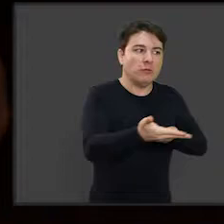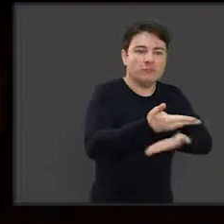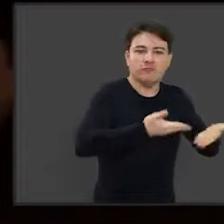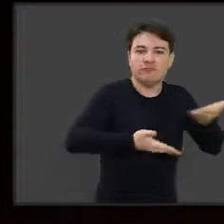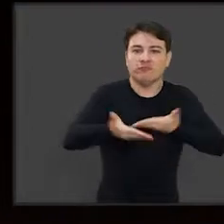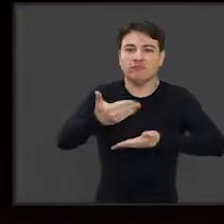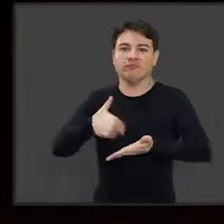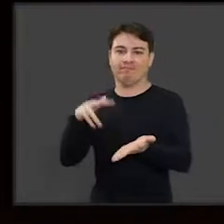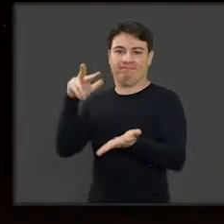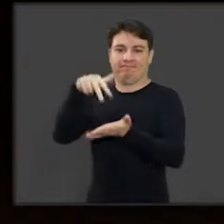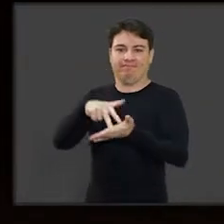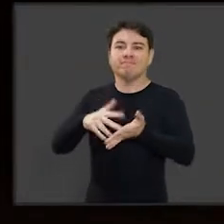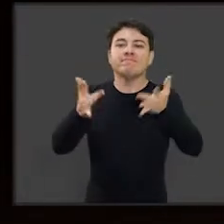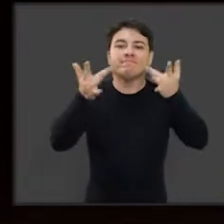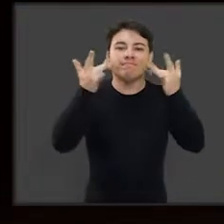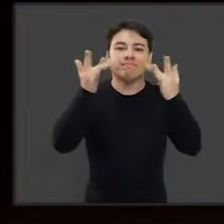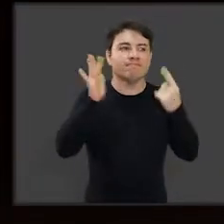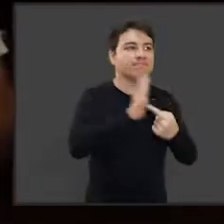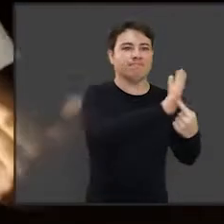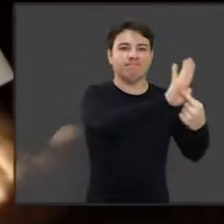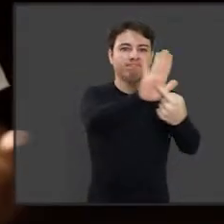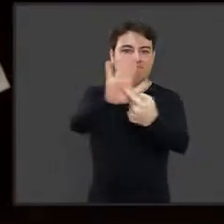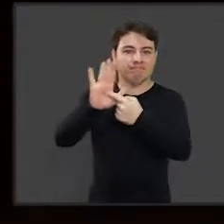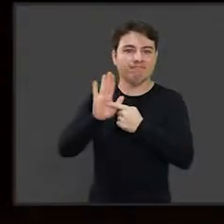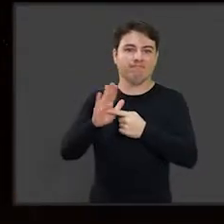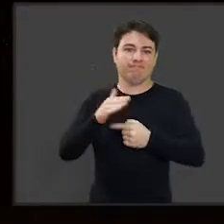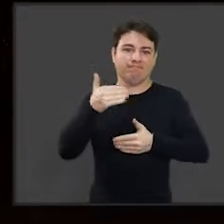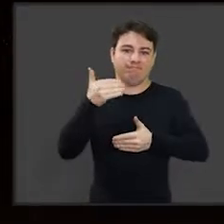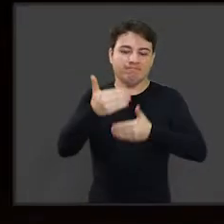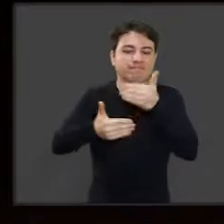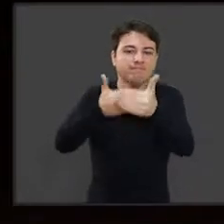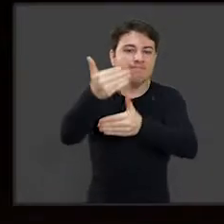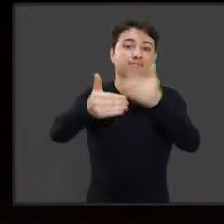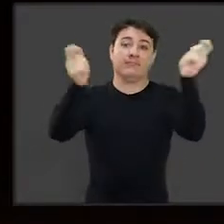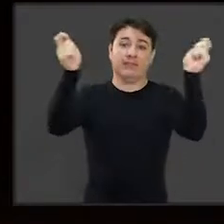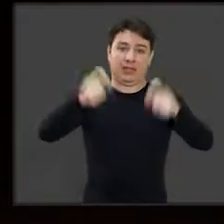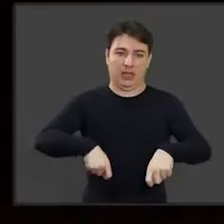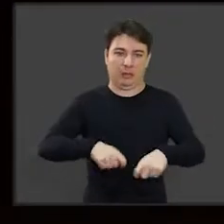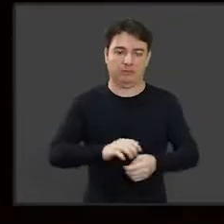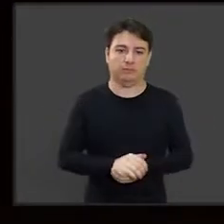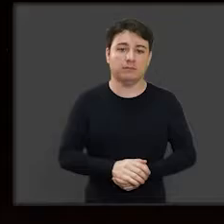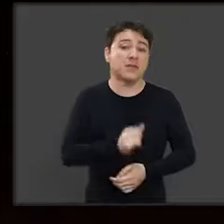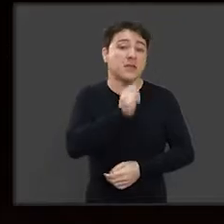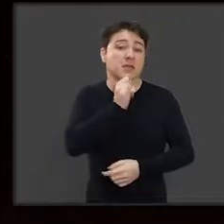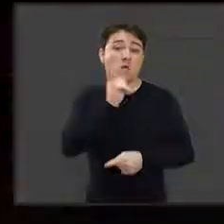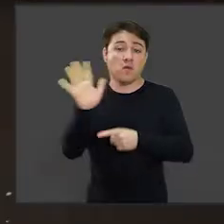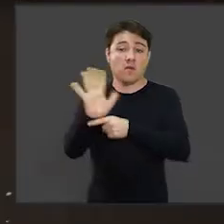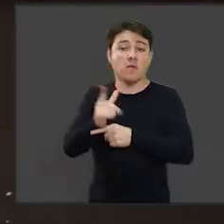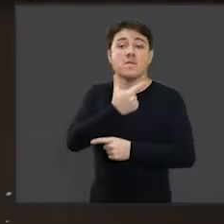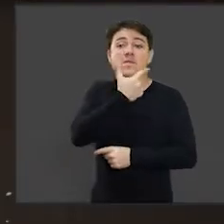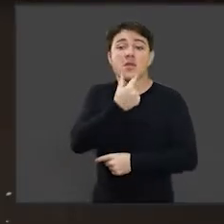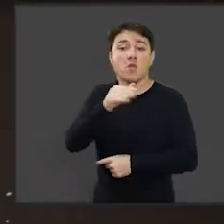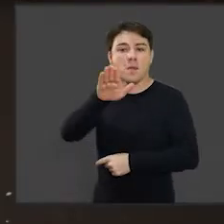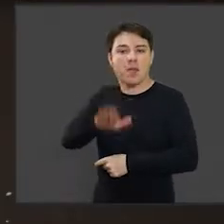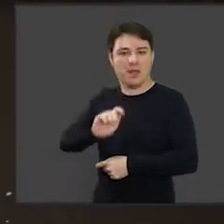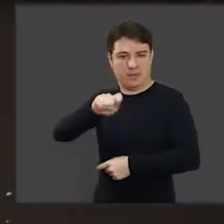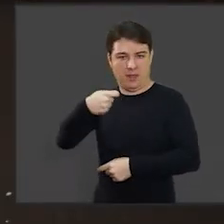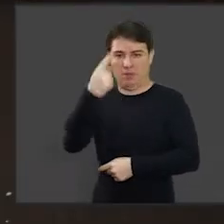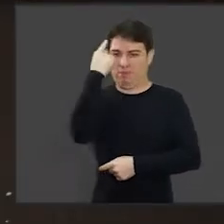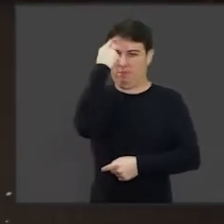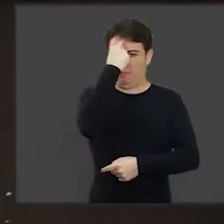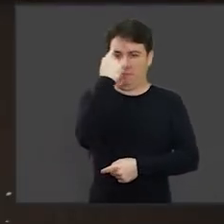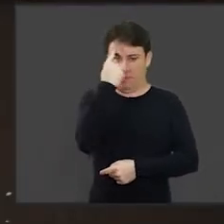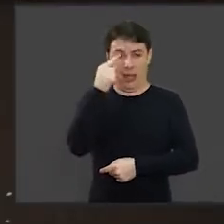preciso dizer que sim para as propostas que me são feitas no palco para que a história avance. Se a gente imaginar o Harry